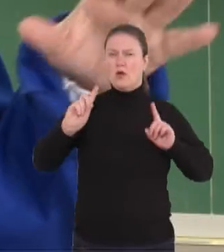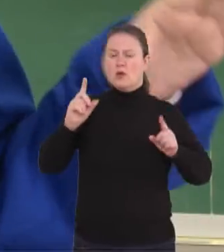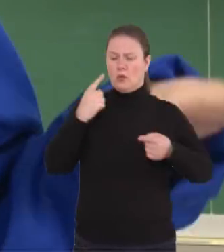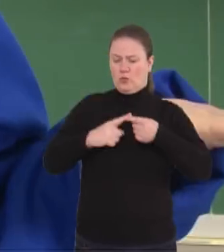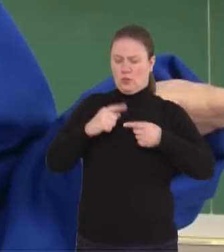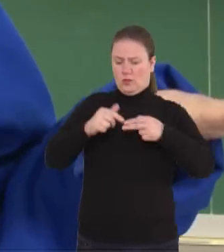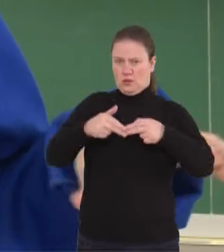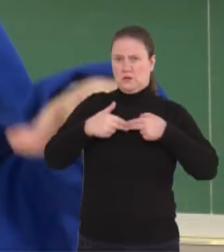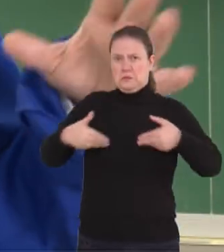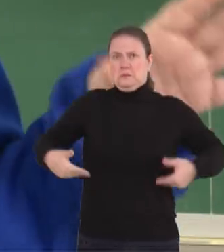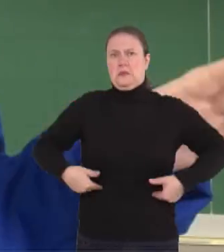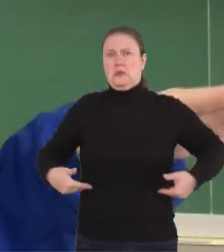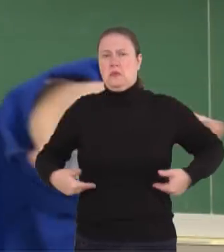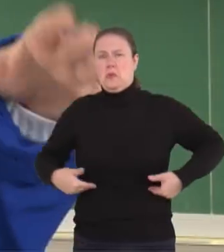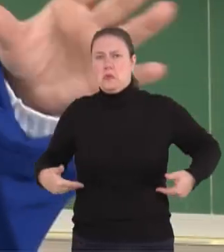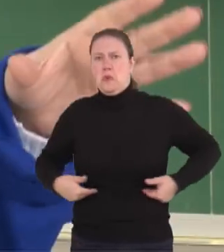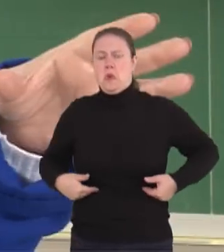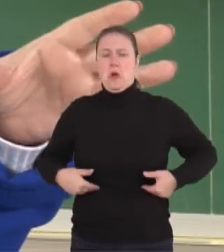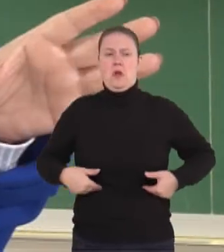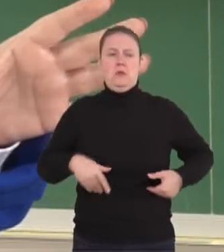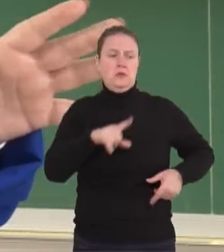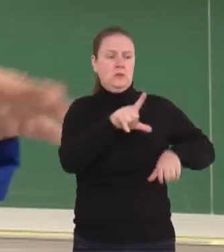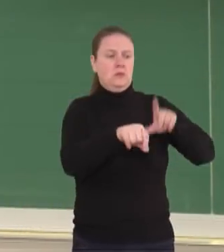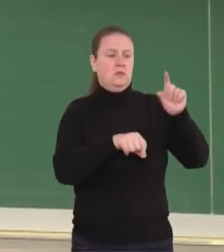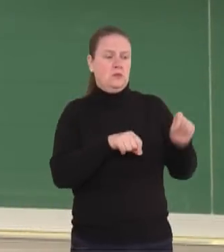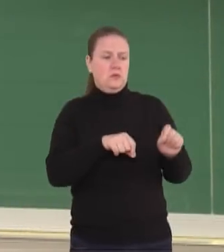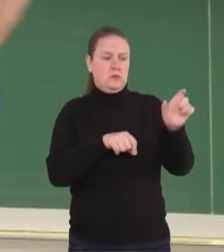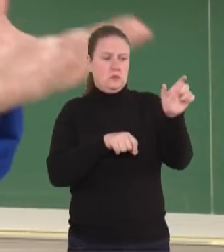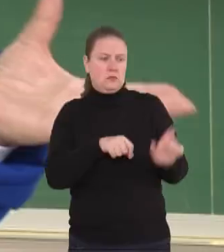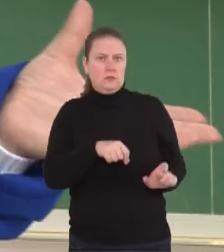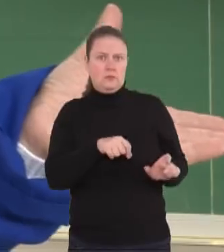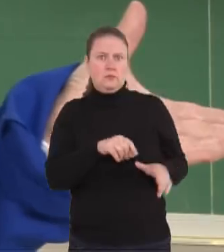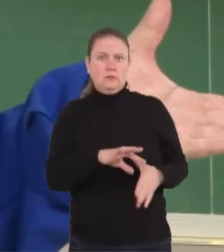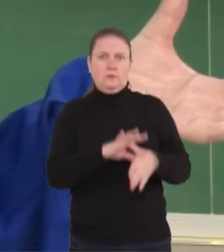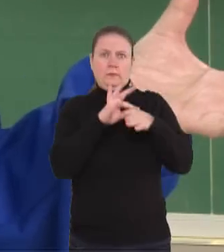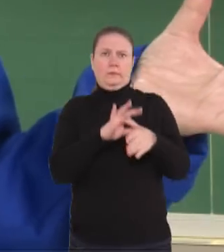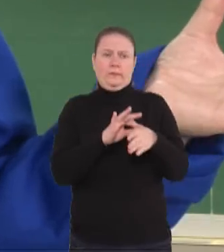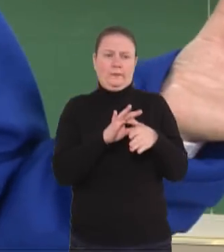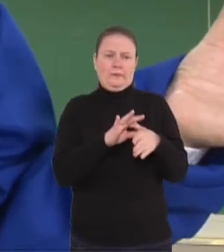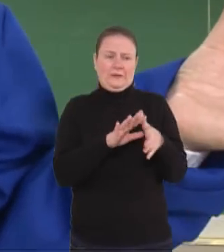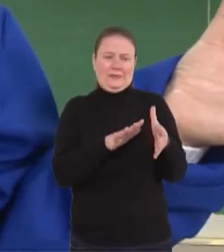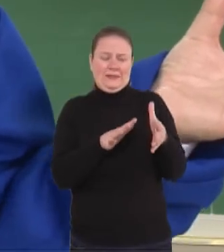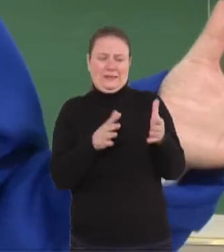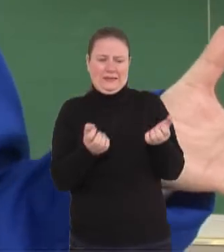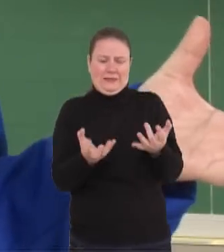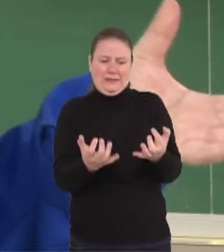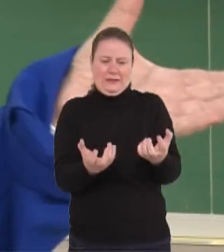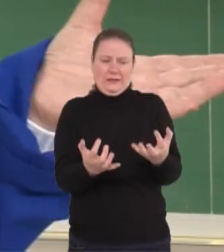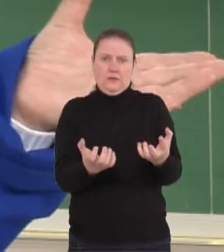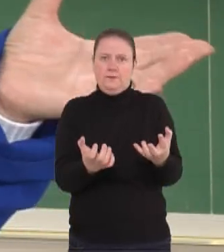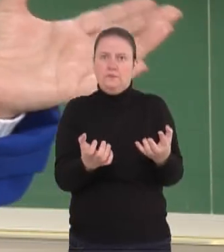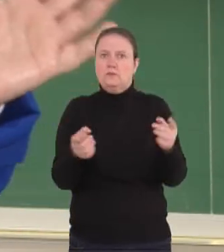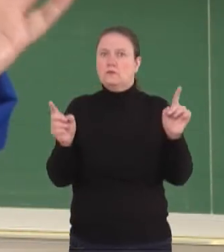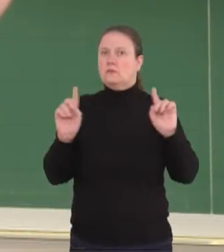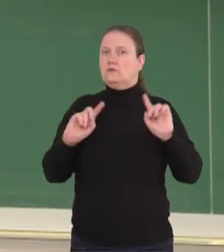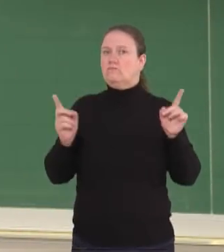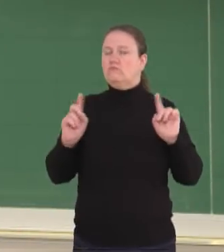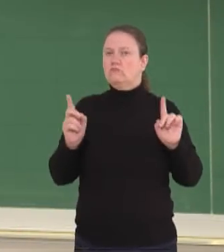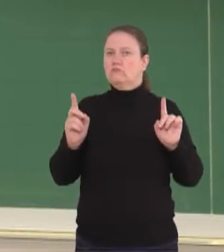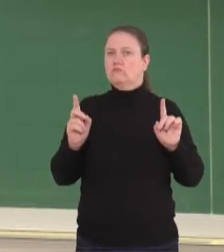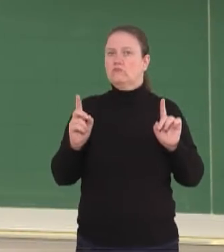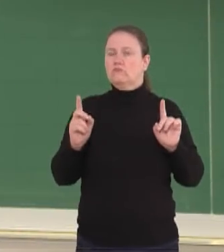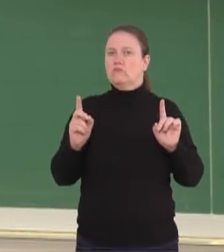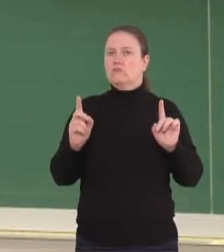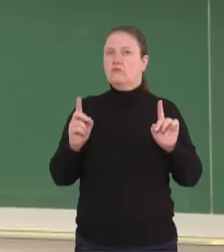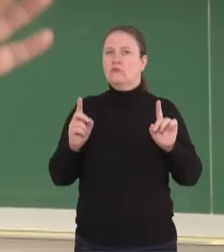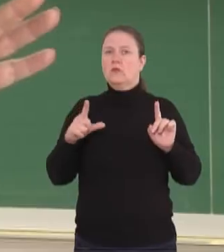escolher algumas pessoas para assar, fazer um ritual, né, e comer um pouco da carne, né? Não é nesse sentido, né? Os índios eles tinham